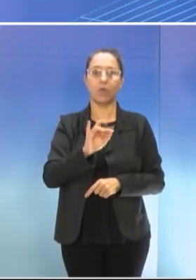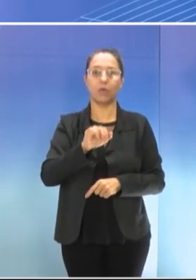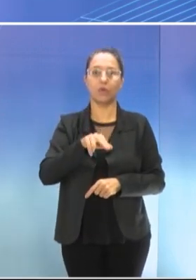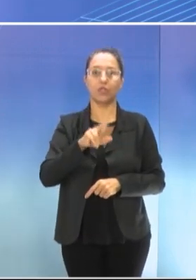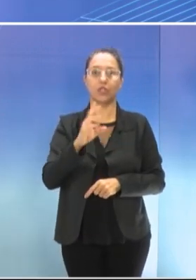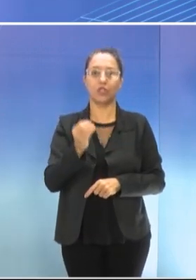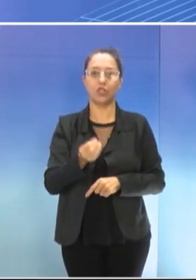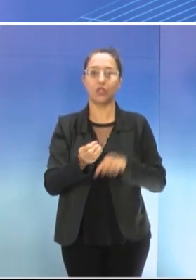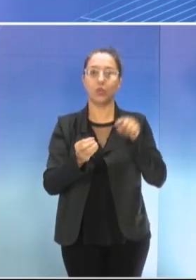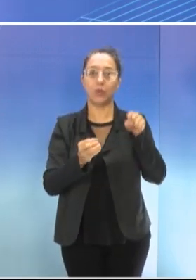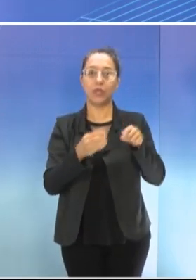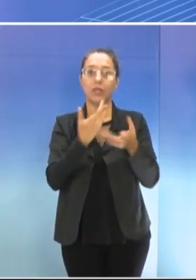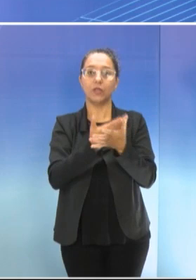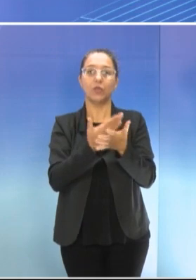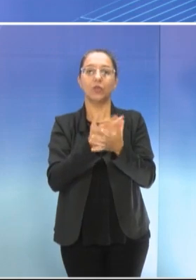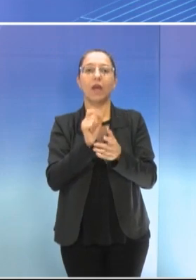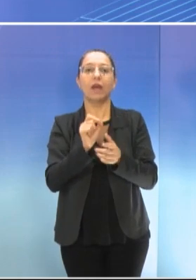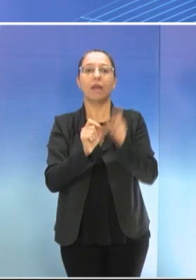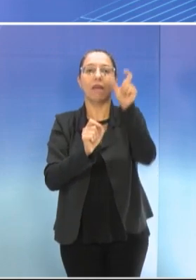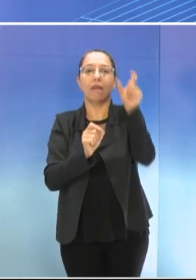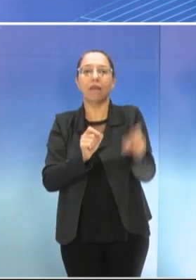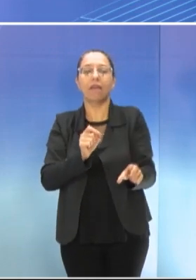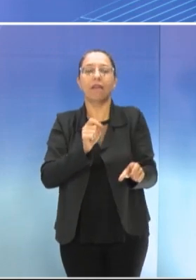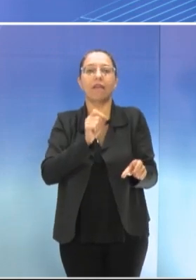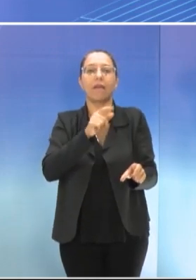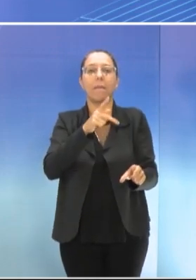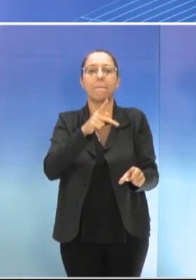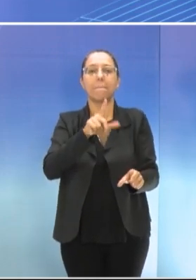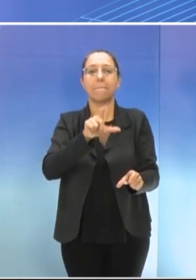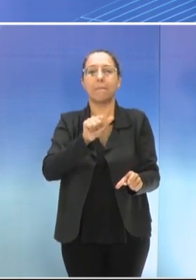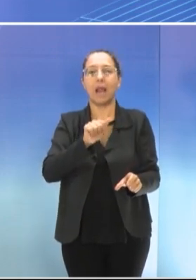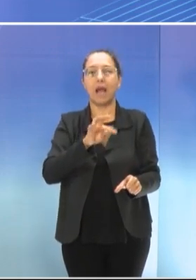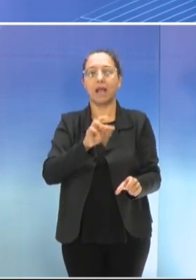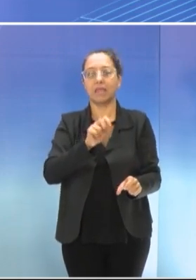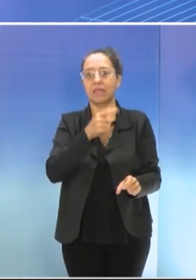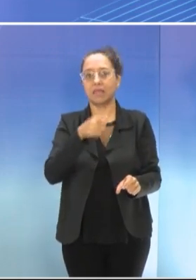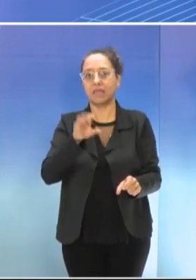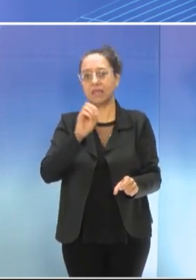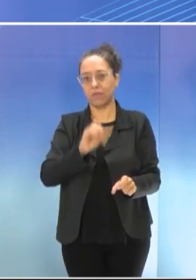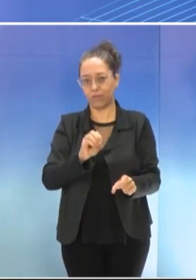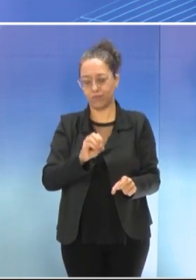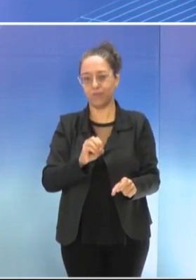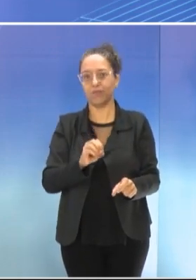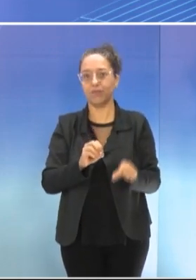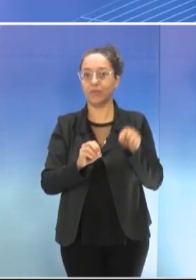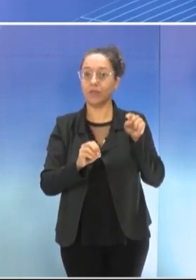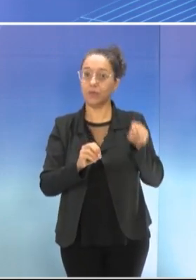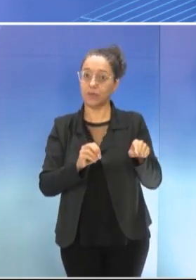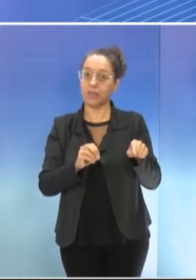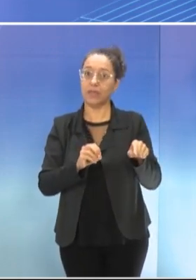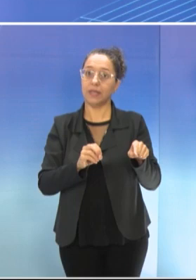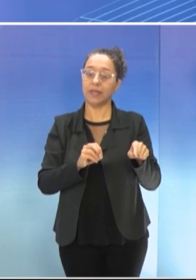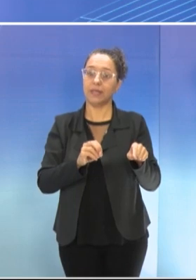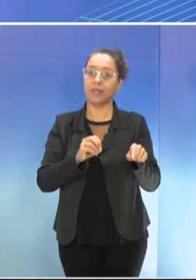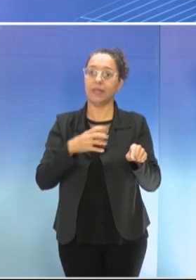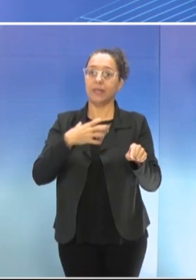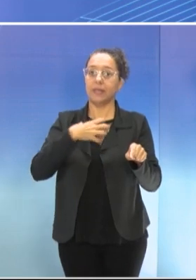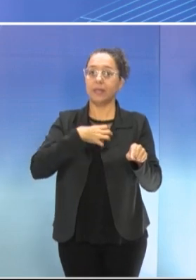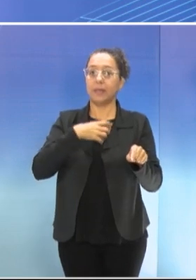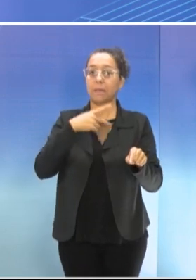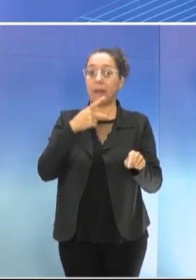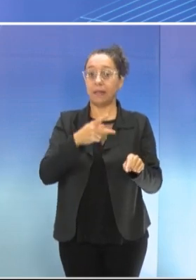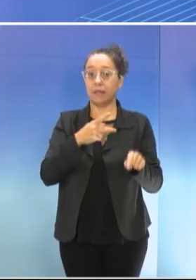o Platão, e principalmente essa dualidade entre fé e razão, já que Platão estudava a dualidade